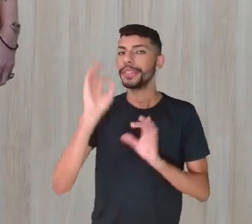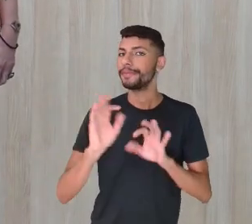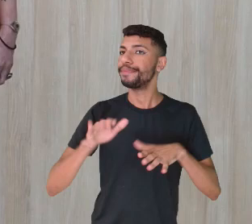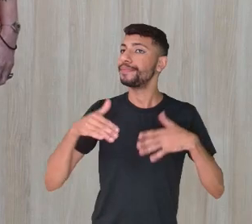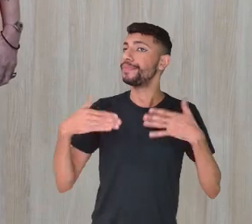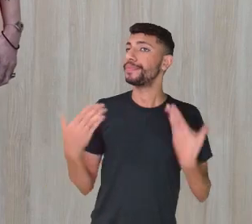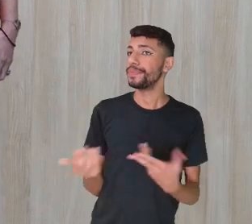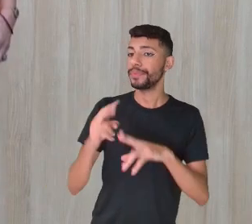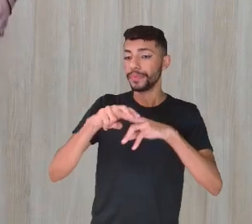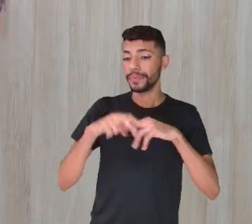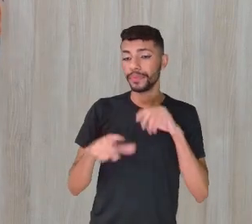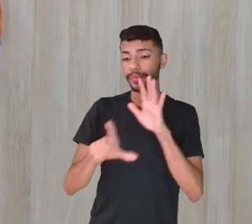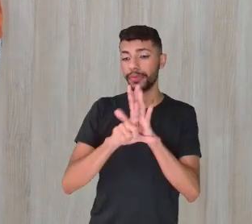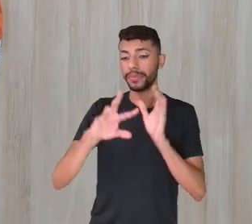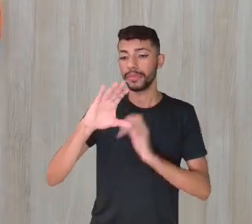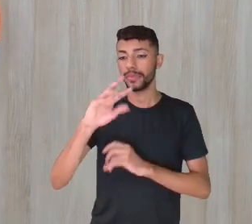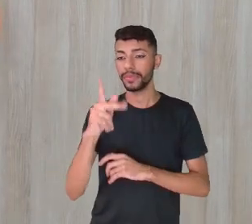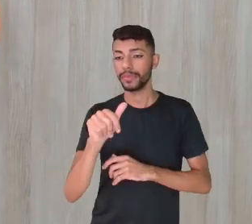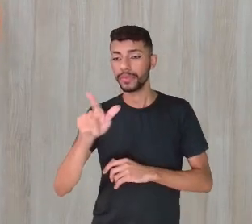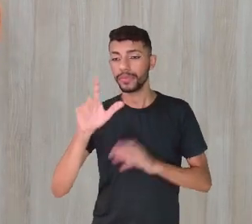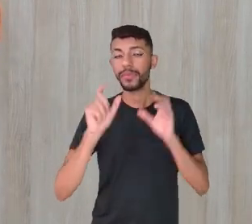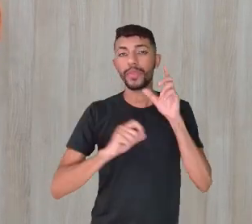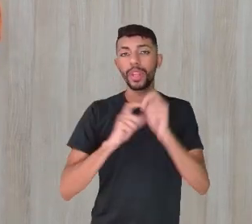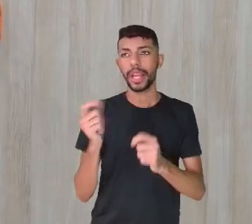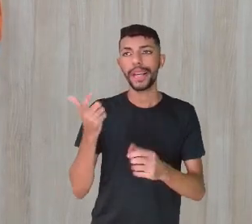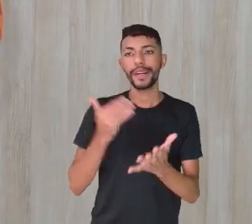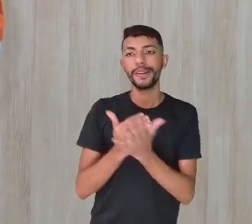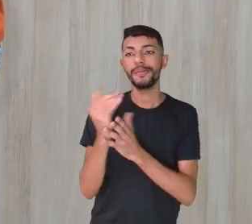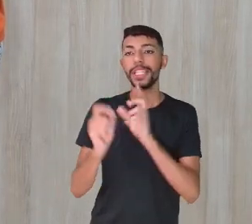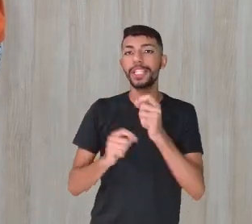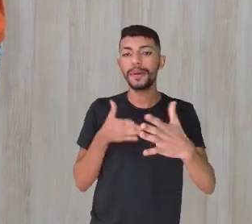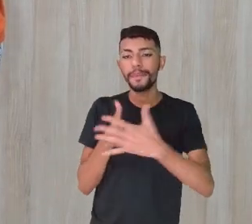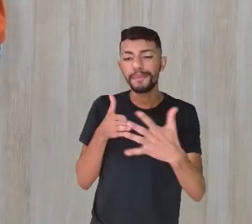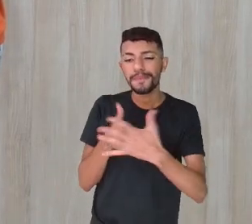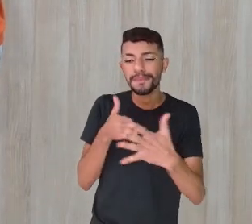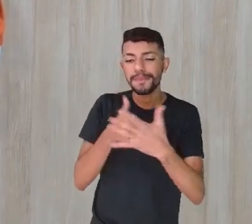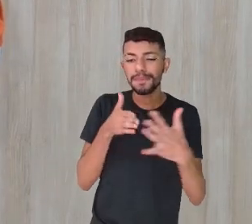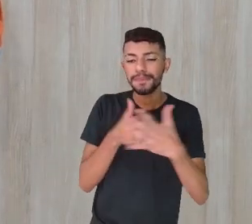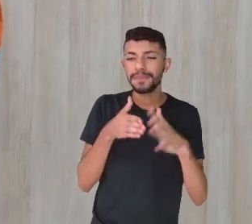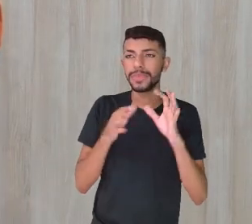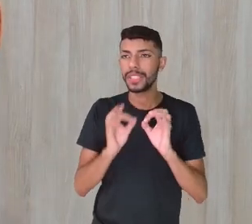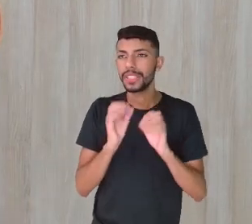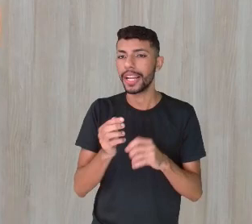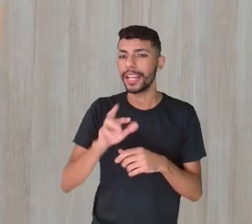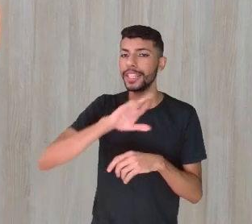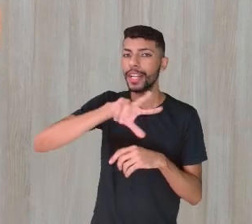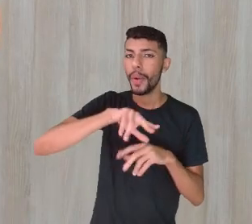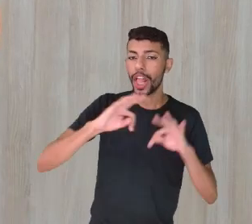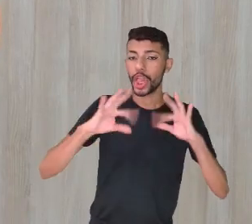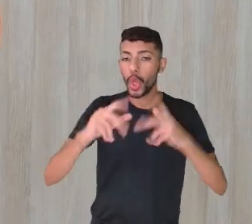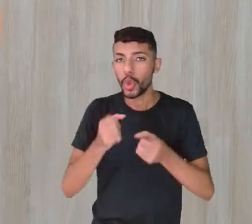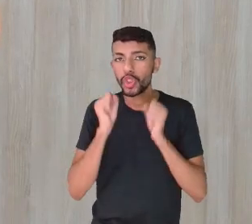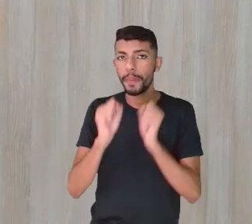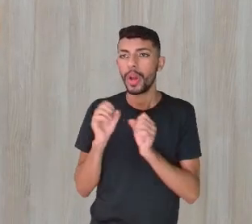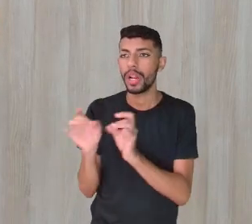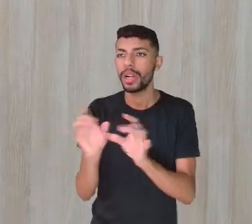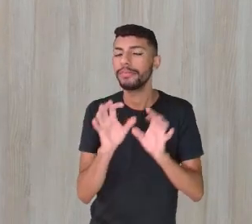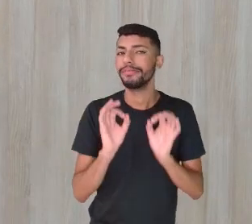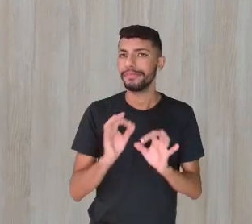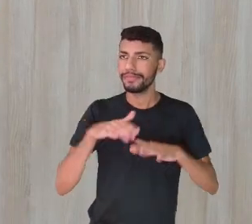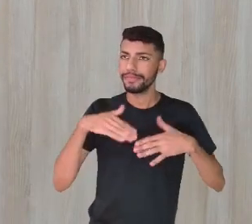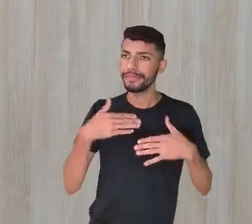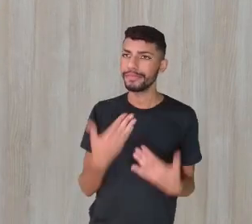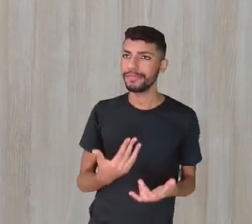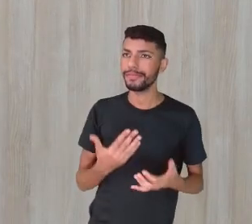lei do chá, que começa a restringir, né, deixar um monopólio, né, nem todos poderiam mais vender, aí